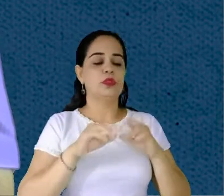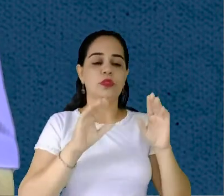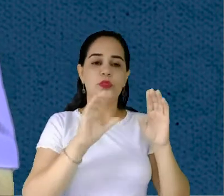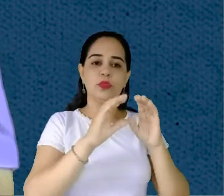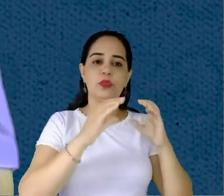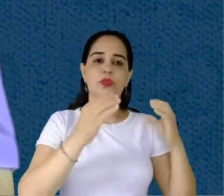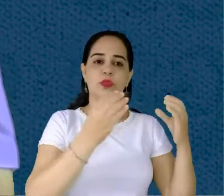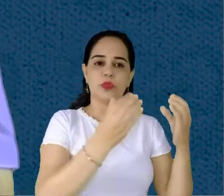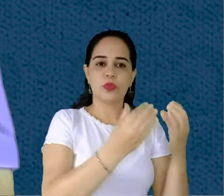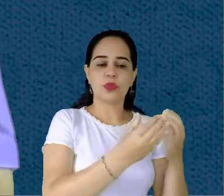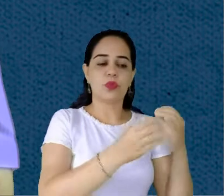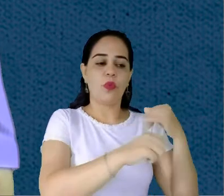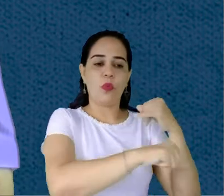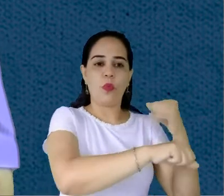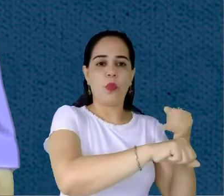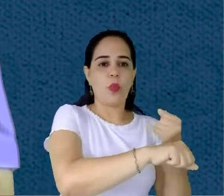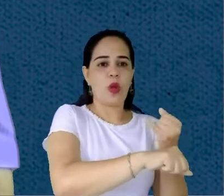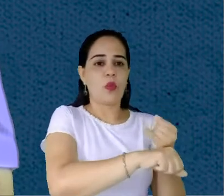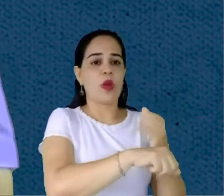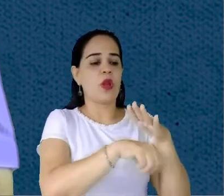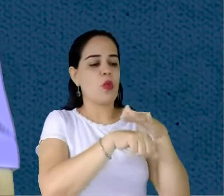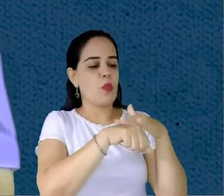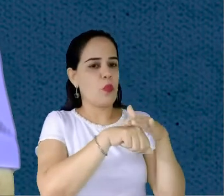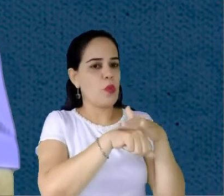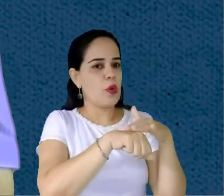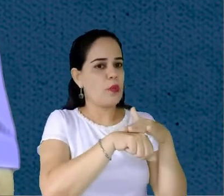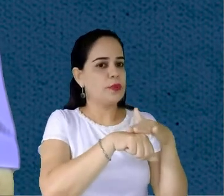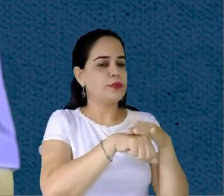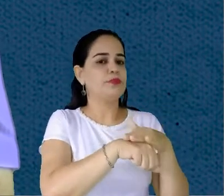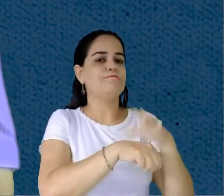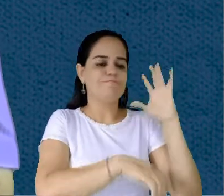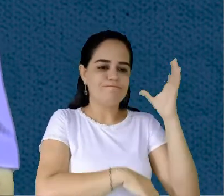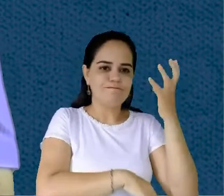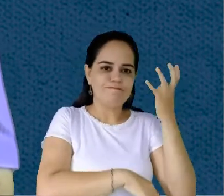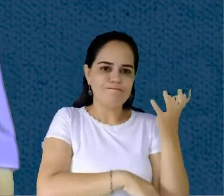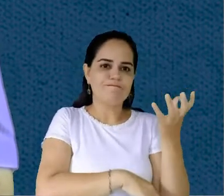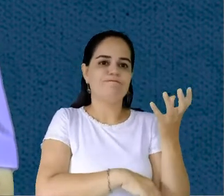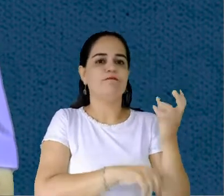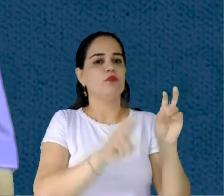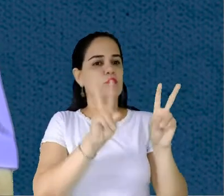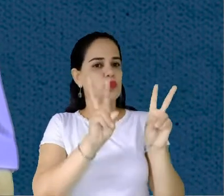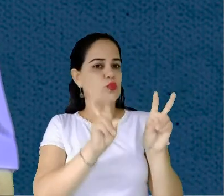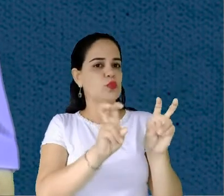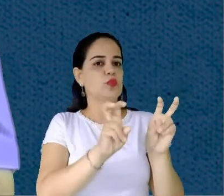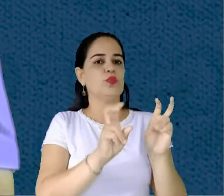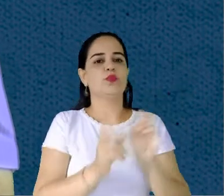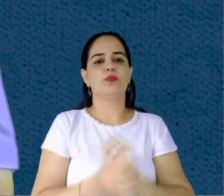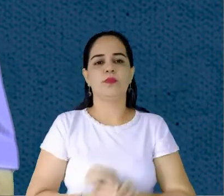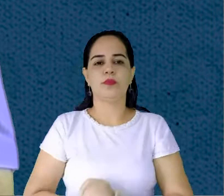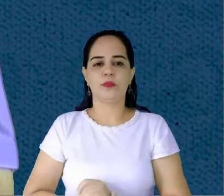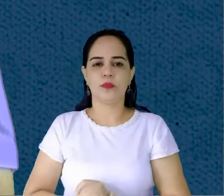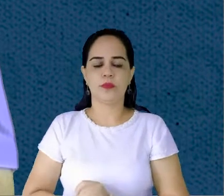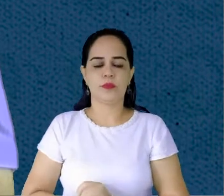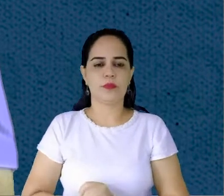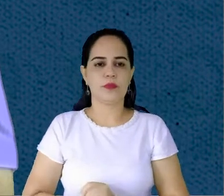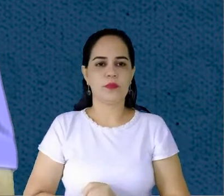levada para Jerusalém, onde se encontravam os apóstolos e os anciãos.